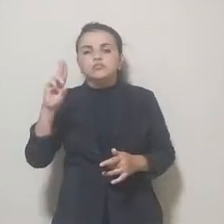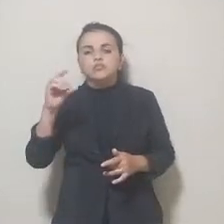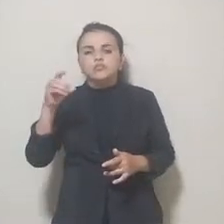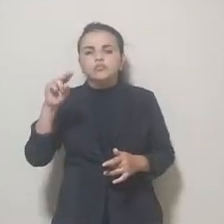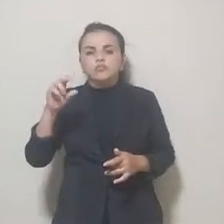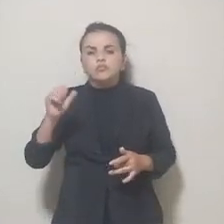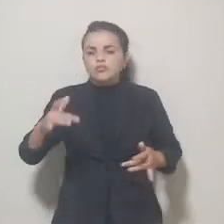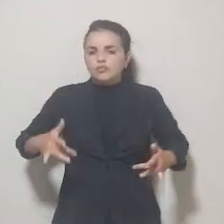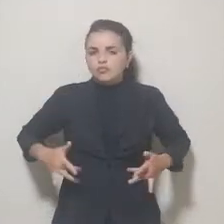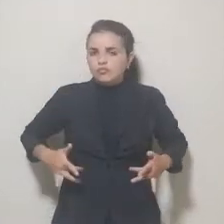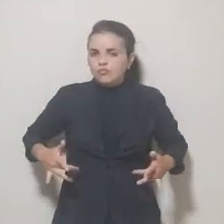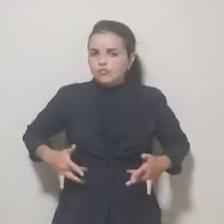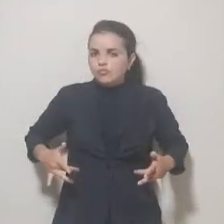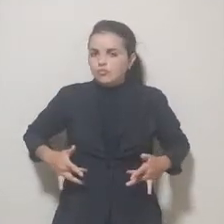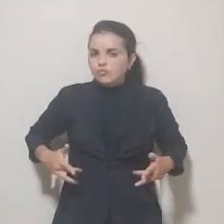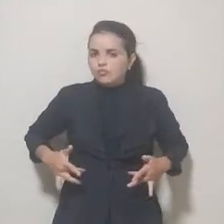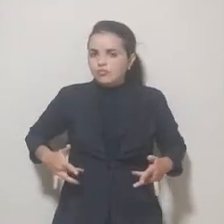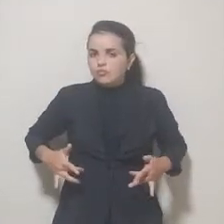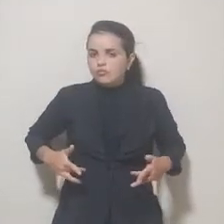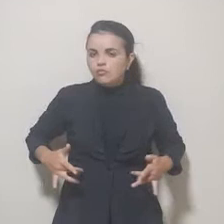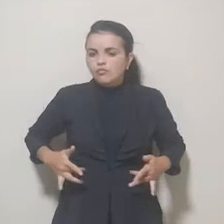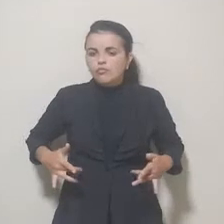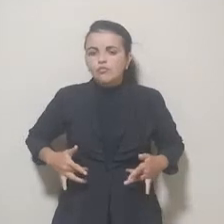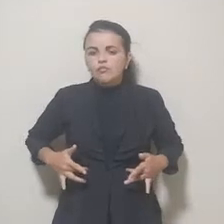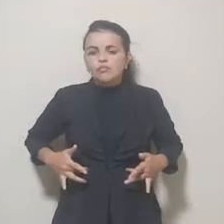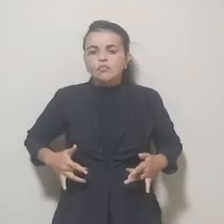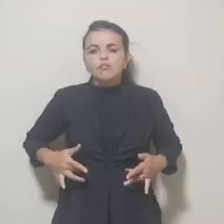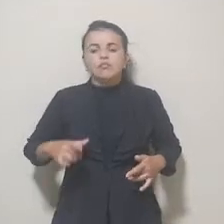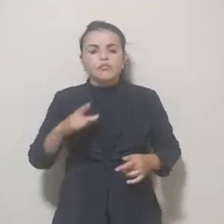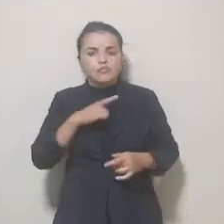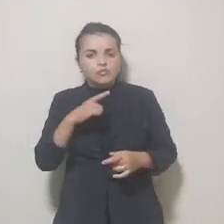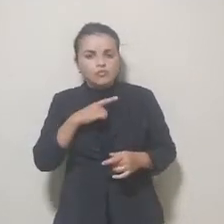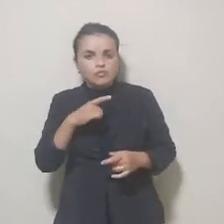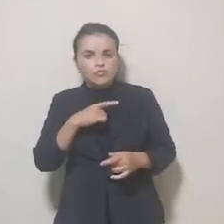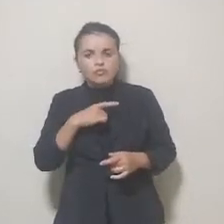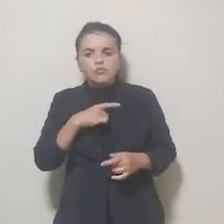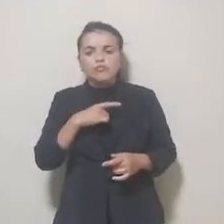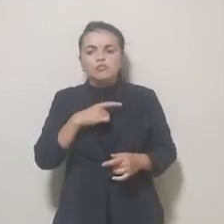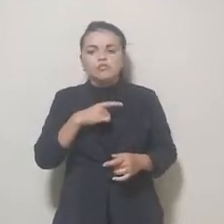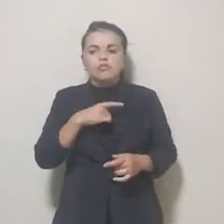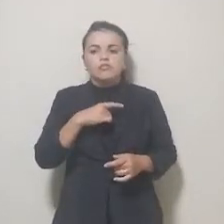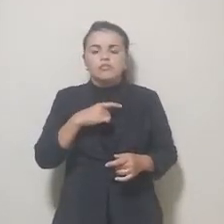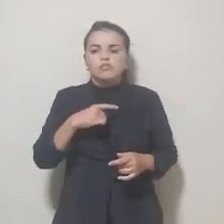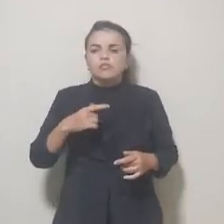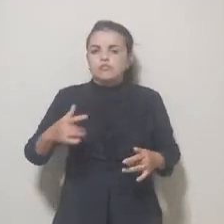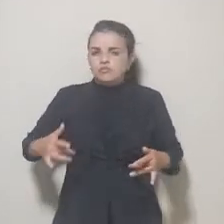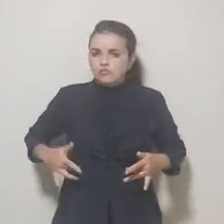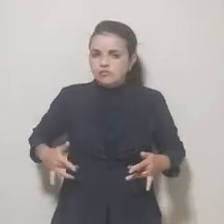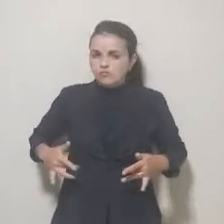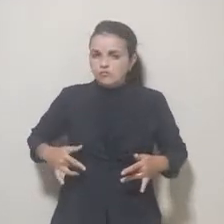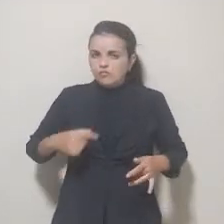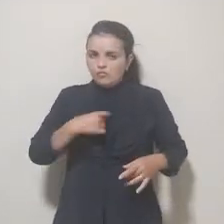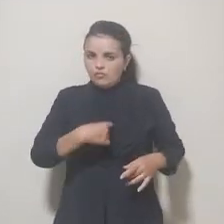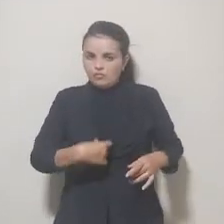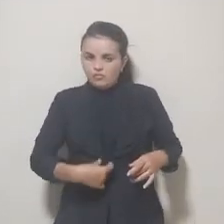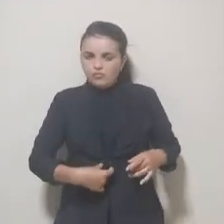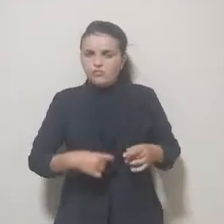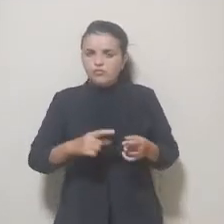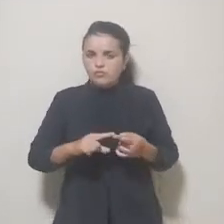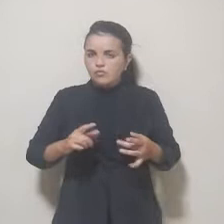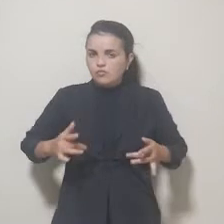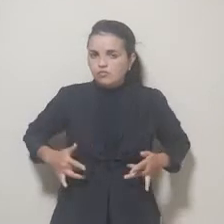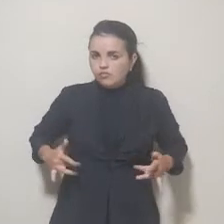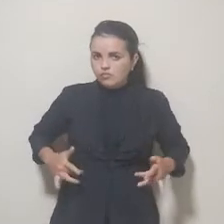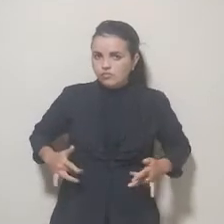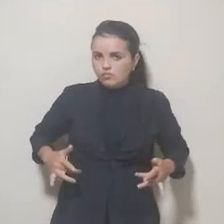que vão estar dos dois lados, a gente tem aqui a veia cava inferior, a gente tem a aorta, a gente tem a uretra, a gente tem a veia renal e a gente